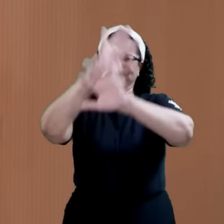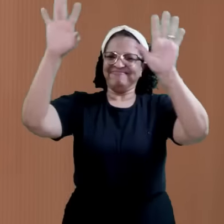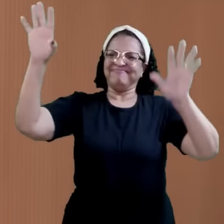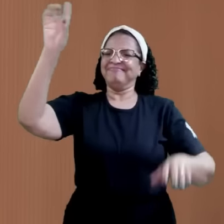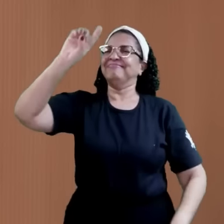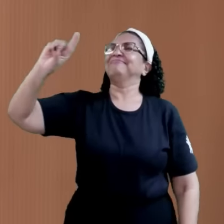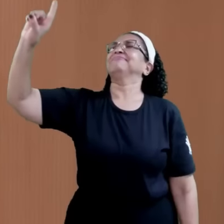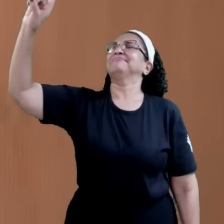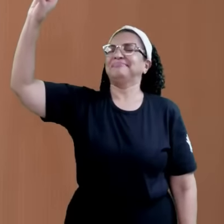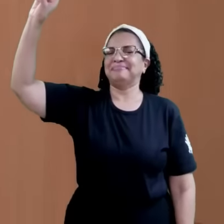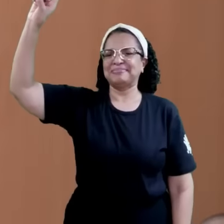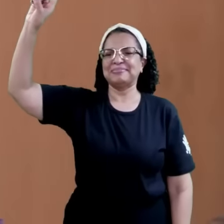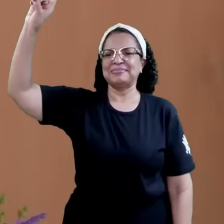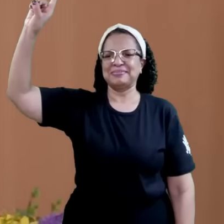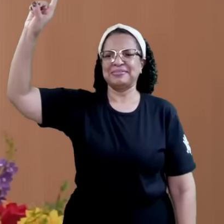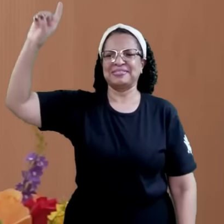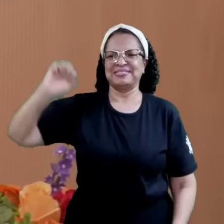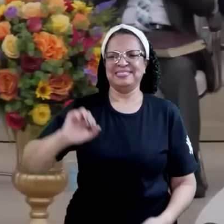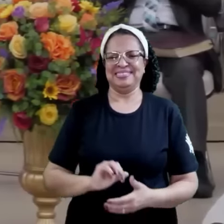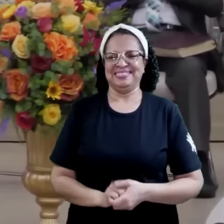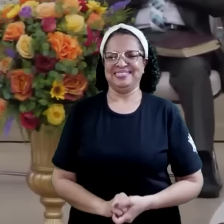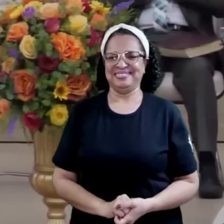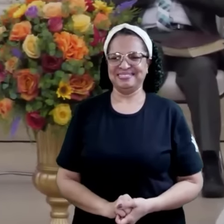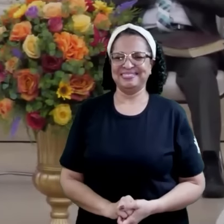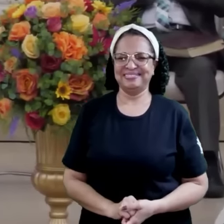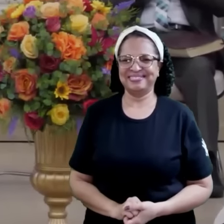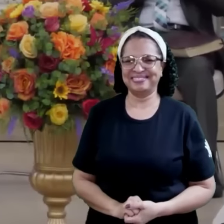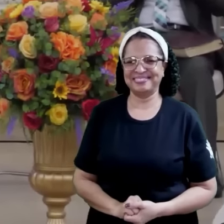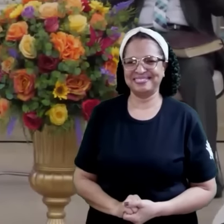ficar mas vamos pro texto